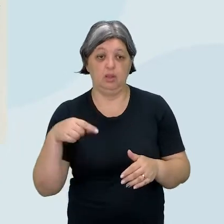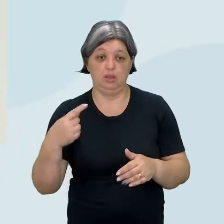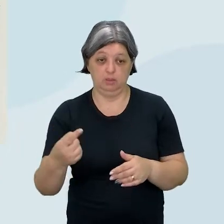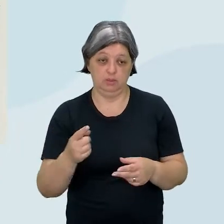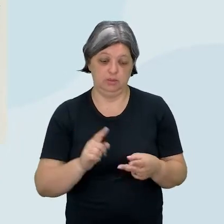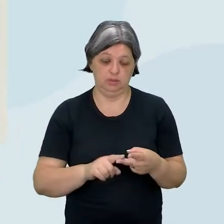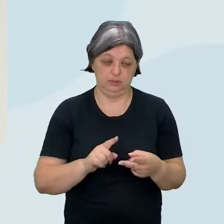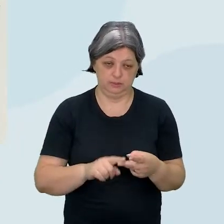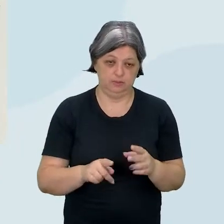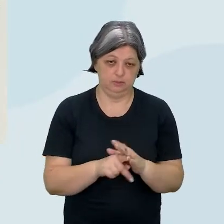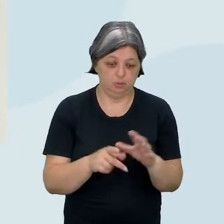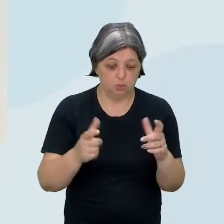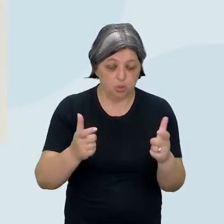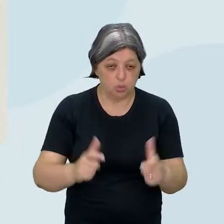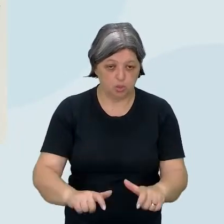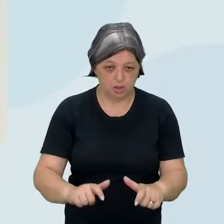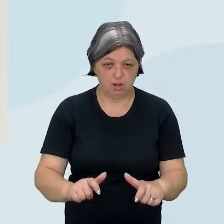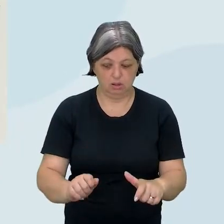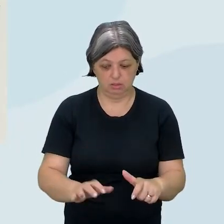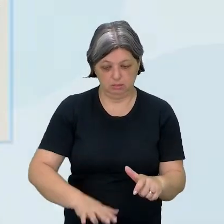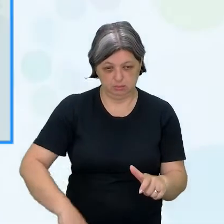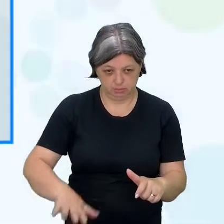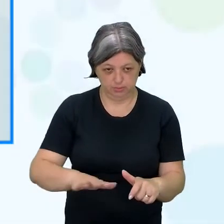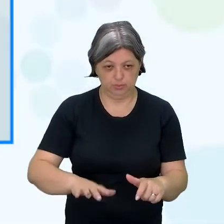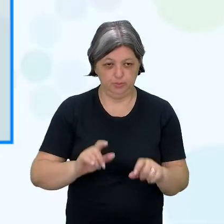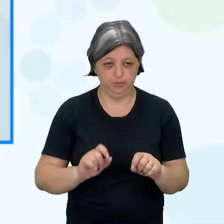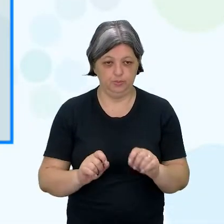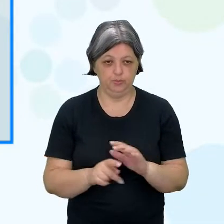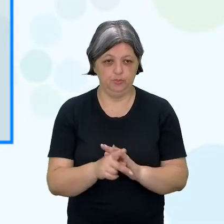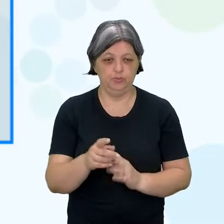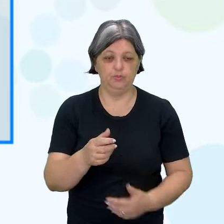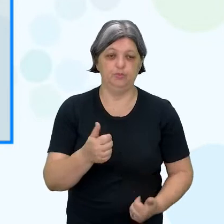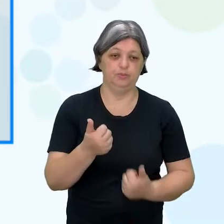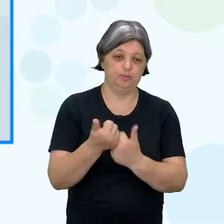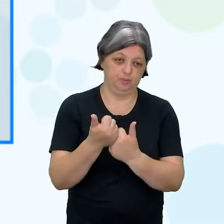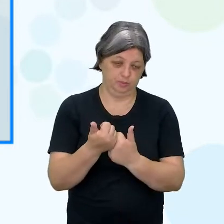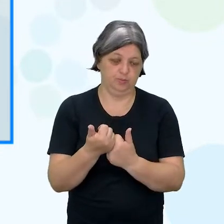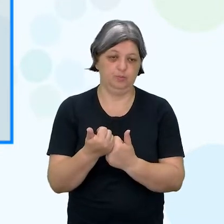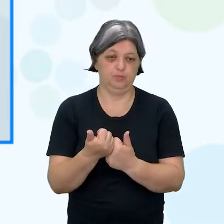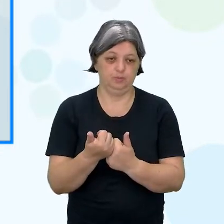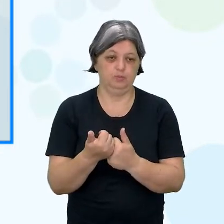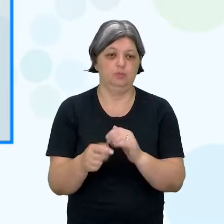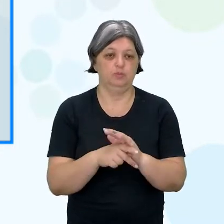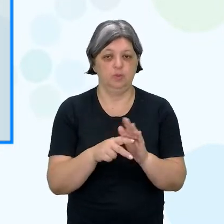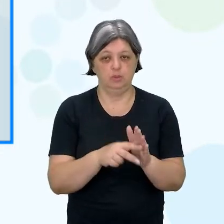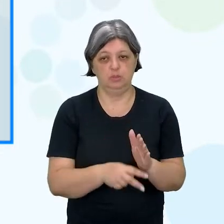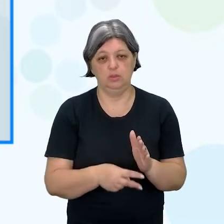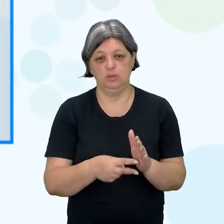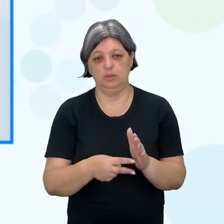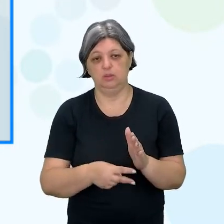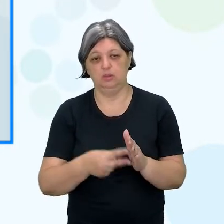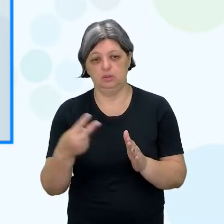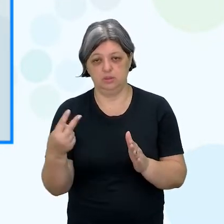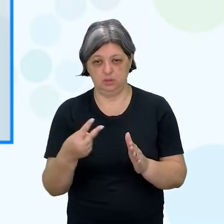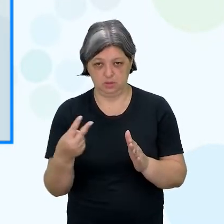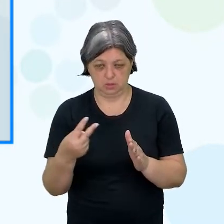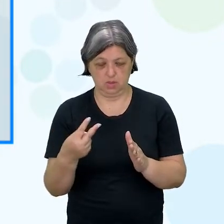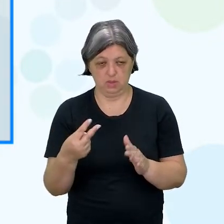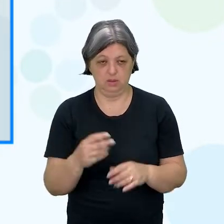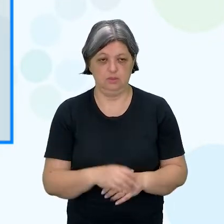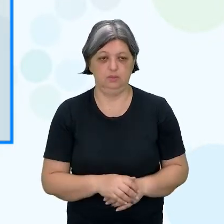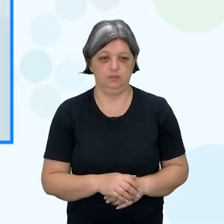essa comunidade pioneira, ela é substituída por uma comunidade secundária. Essa